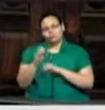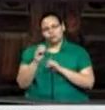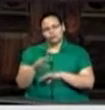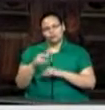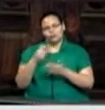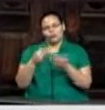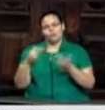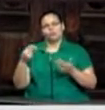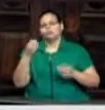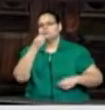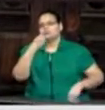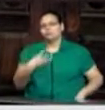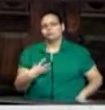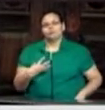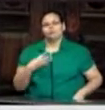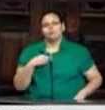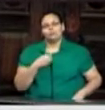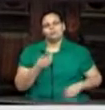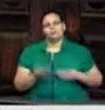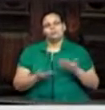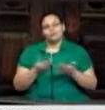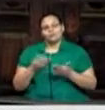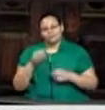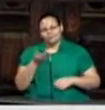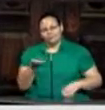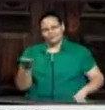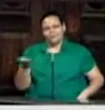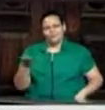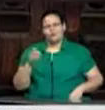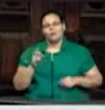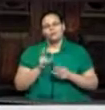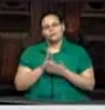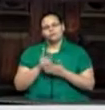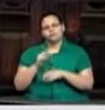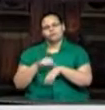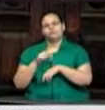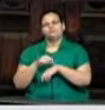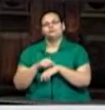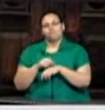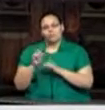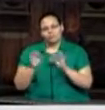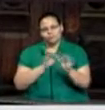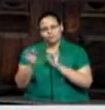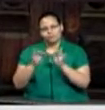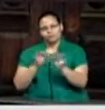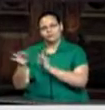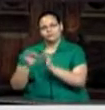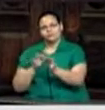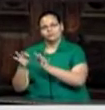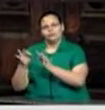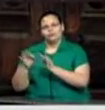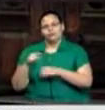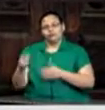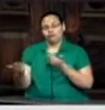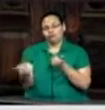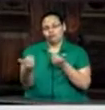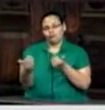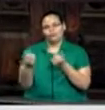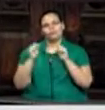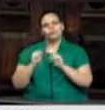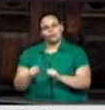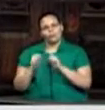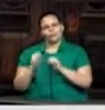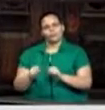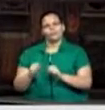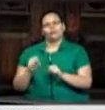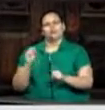de qualidade, acesso ao conhecimento e, ao mesmo tempo, a preparação para que os nossos jovens possam